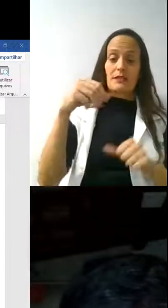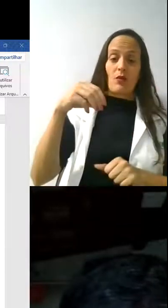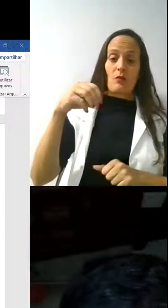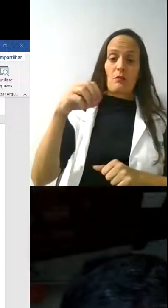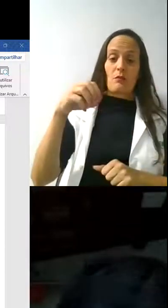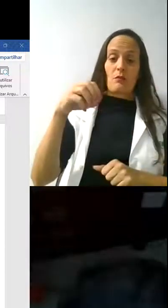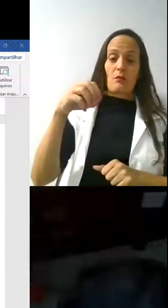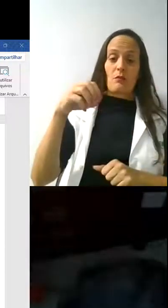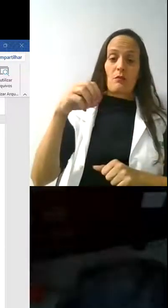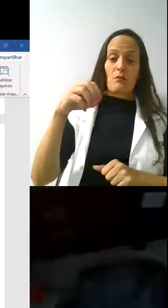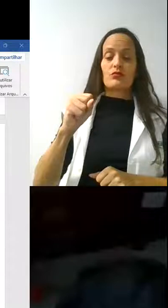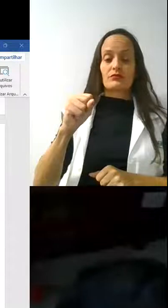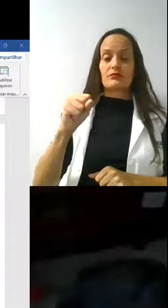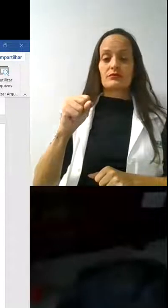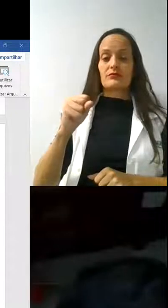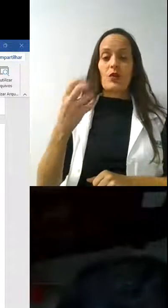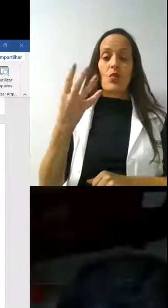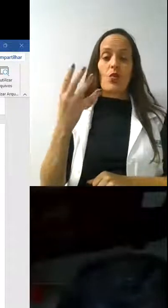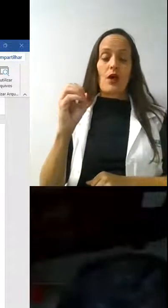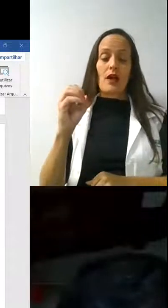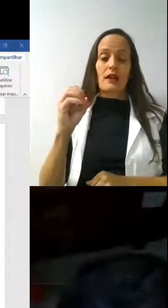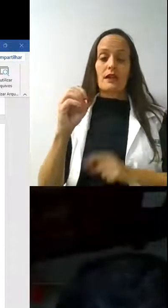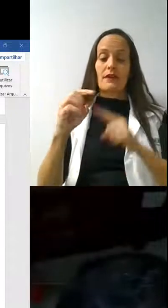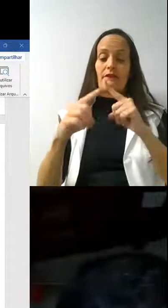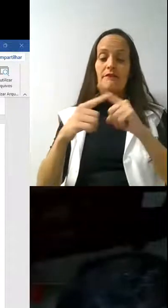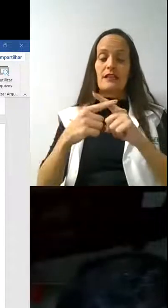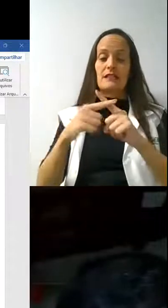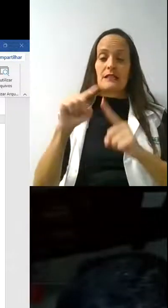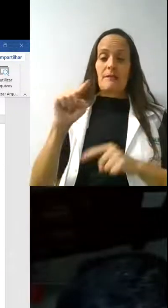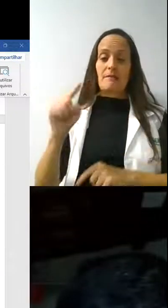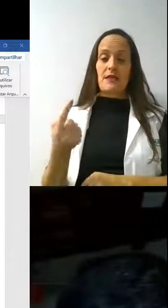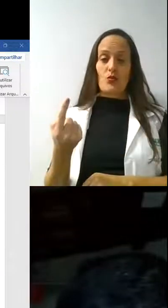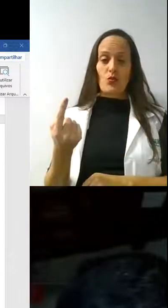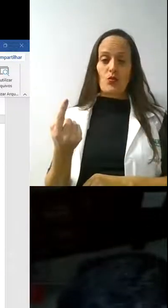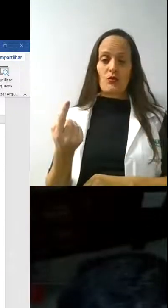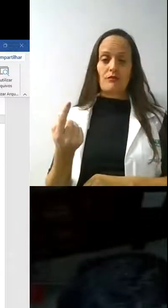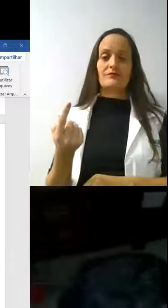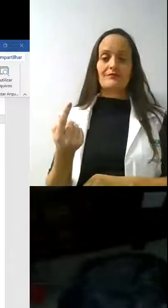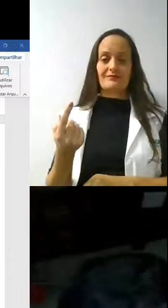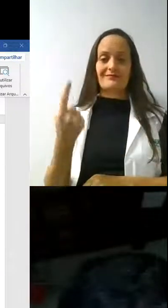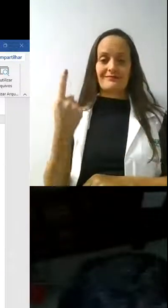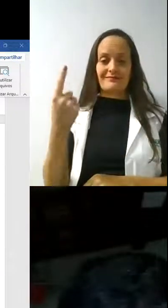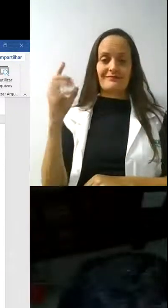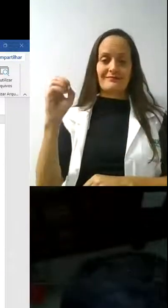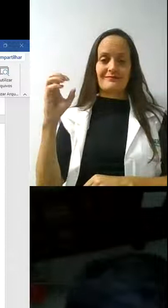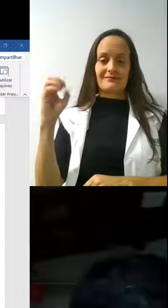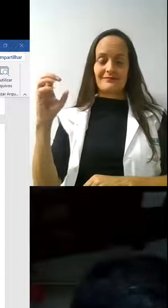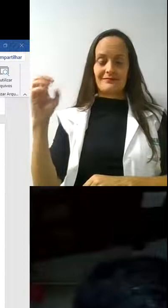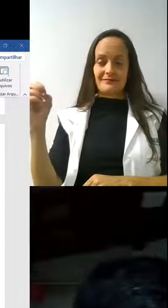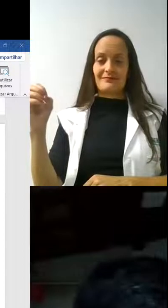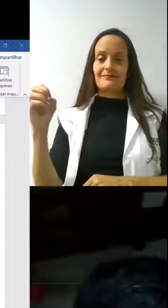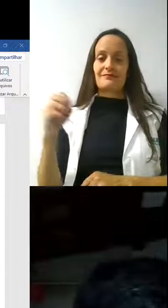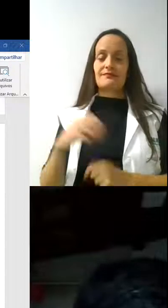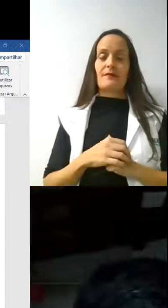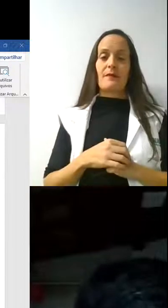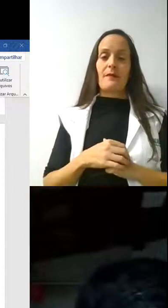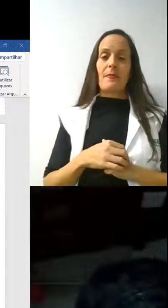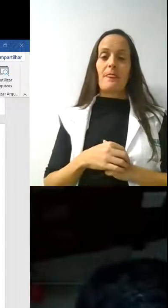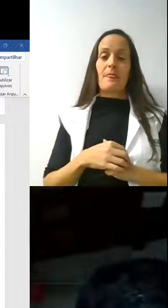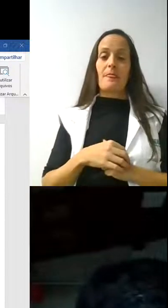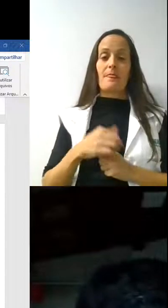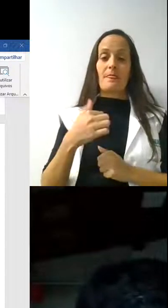40 vezes 1000, que milímetro é 1000, né? Como eu quero converter de metro para